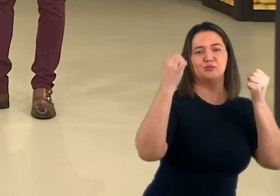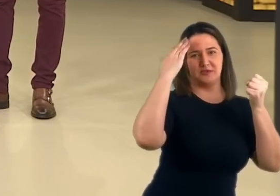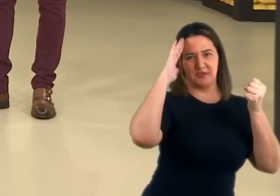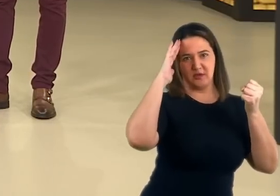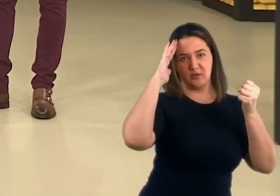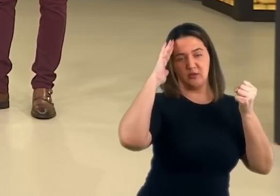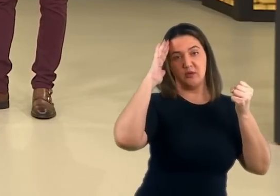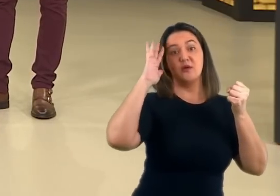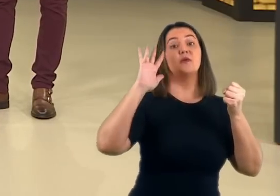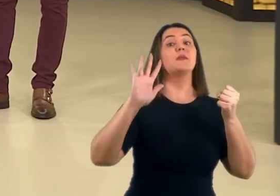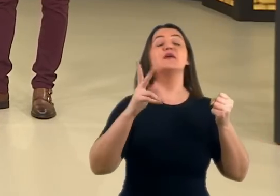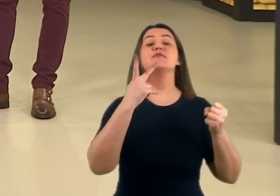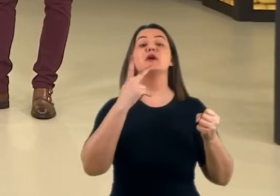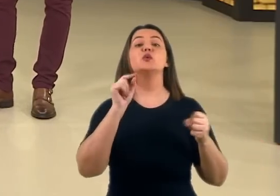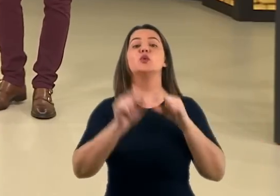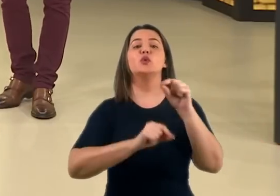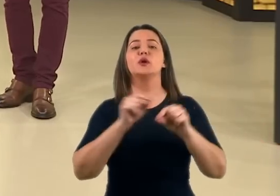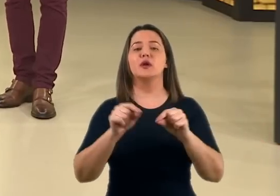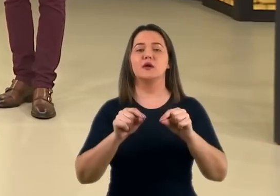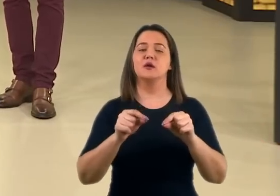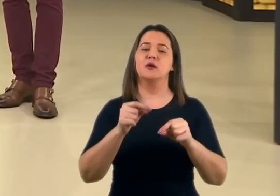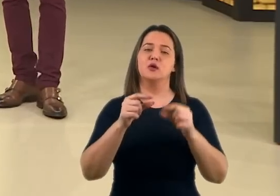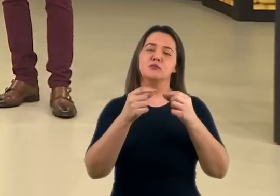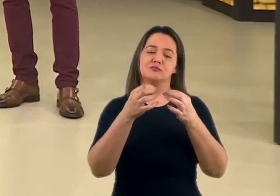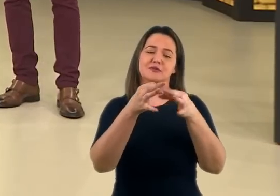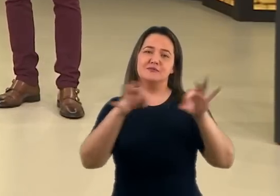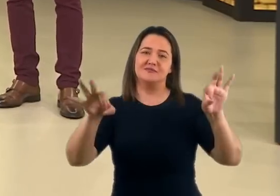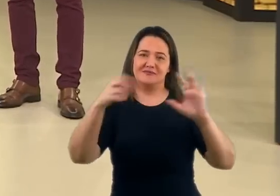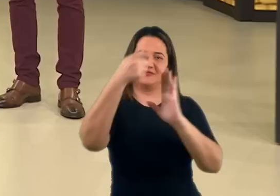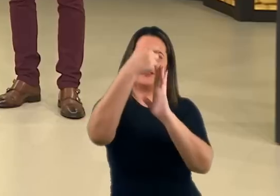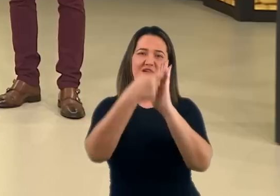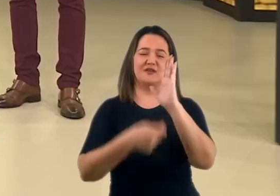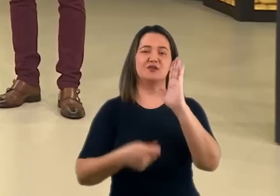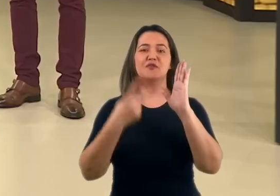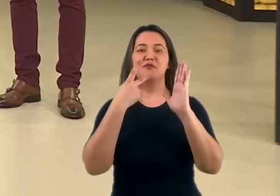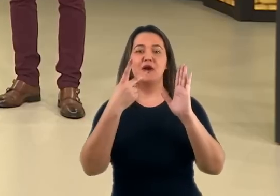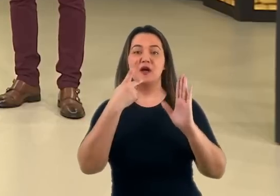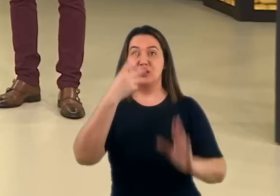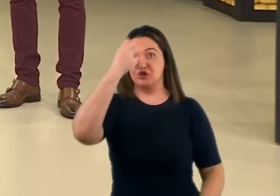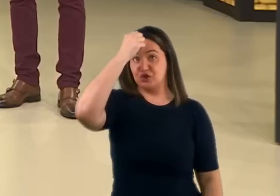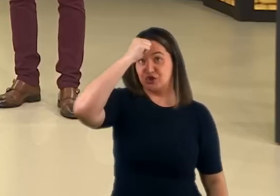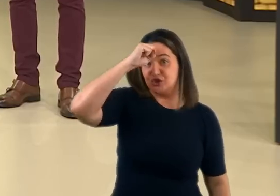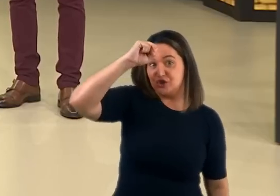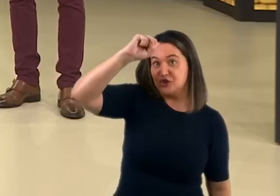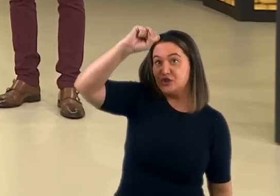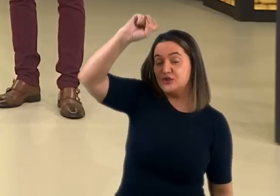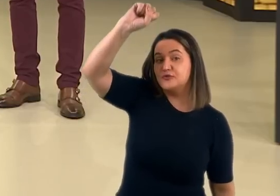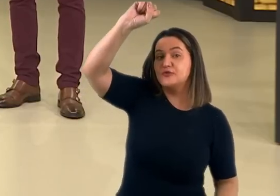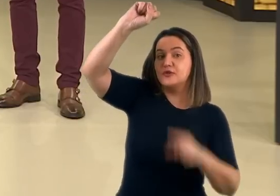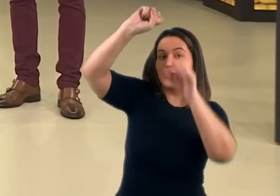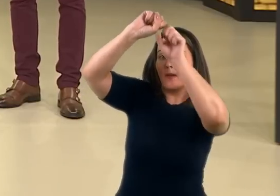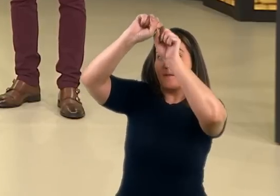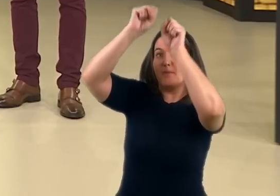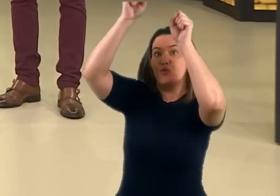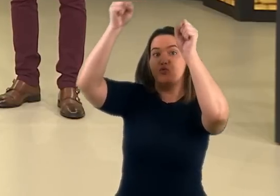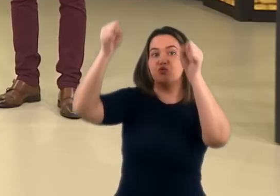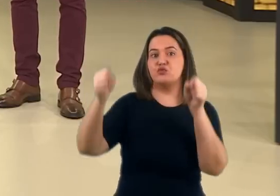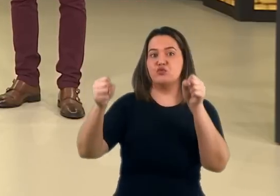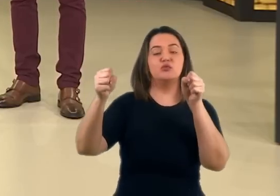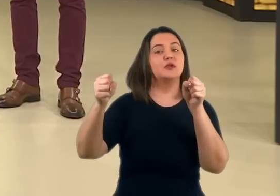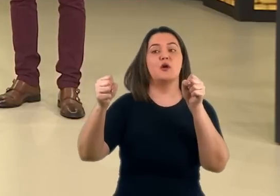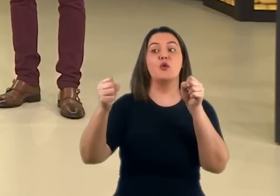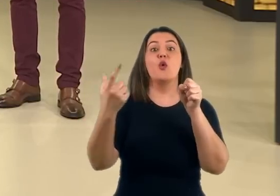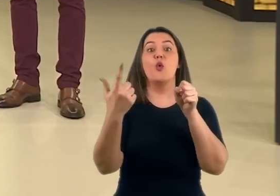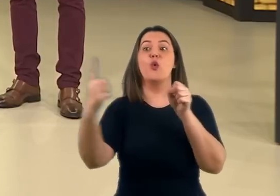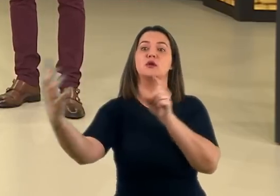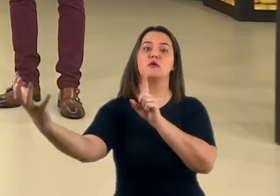estado passivo. Sendo assim, o texto não diz que o chifre do bode quebrou, mas sim que ele